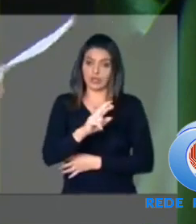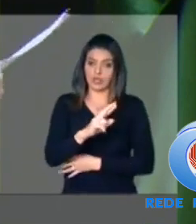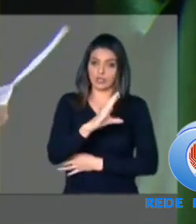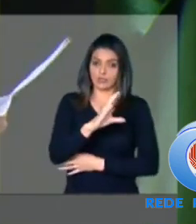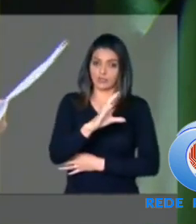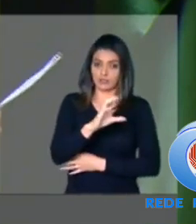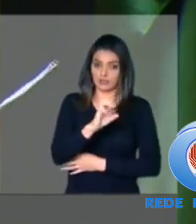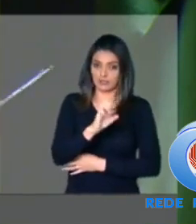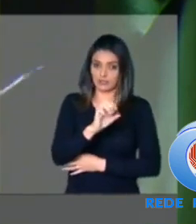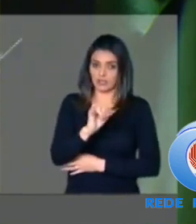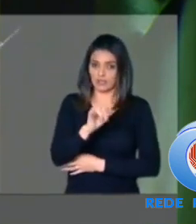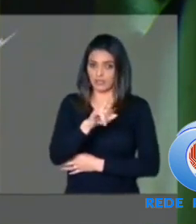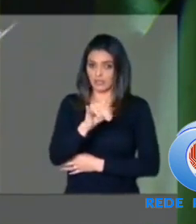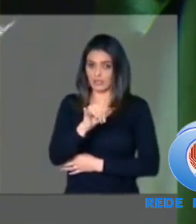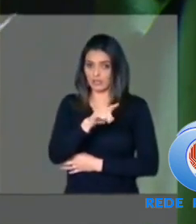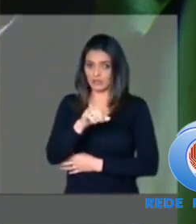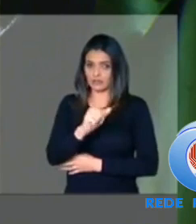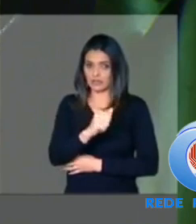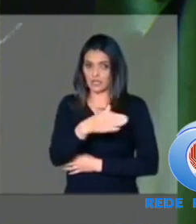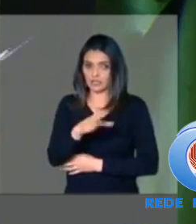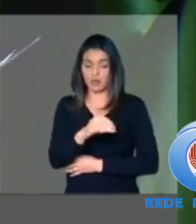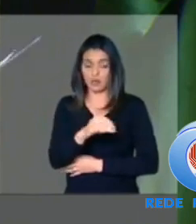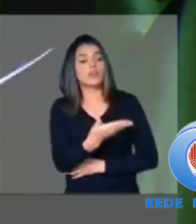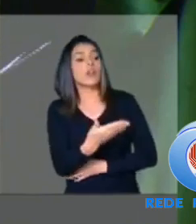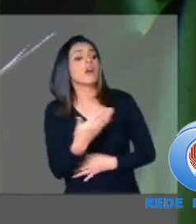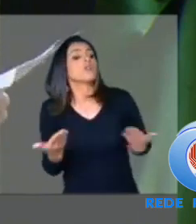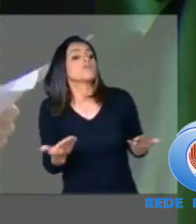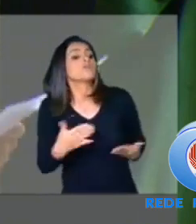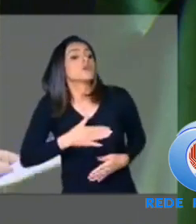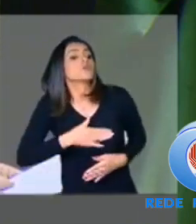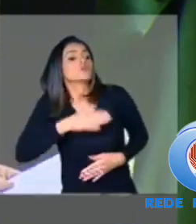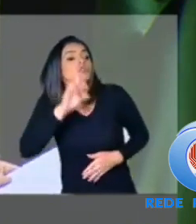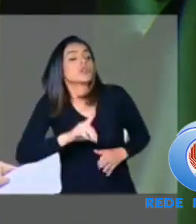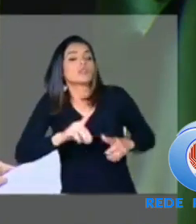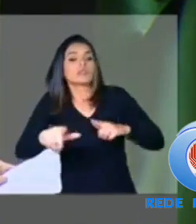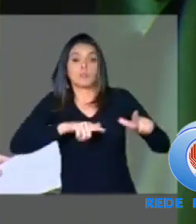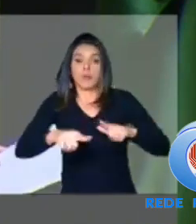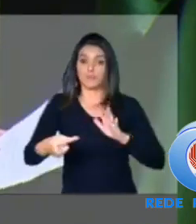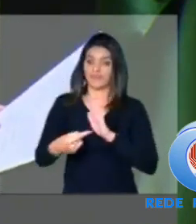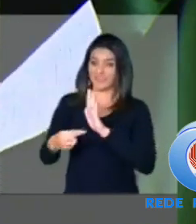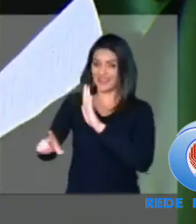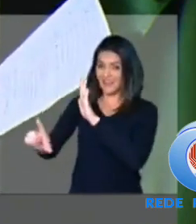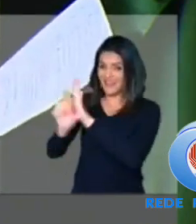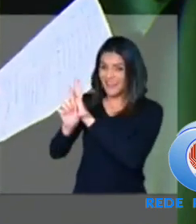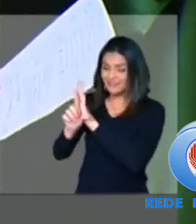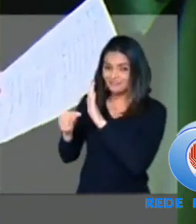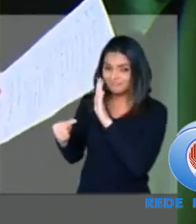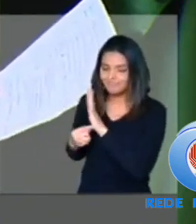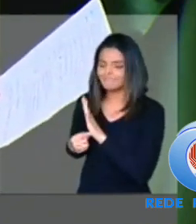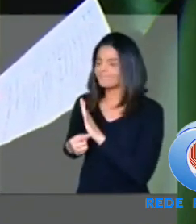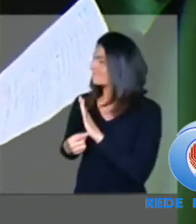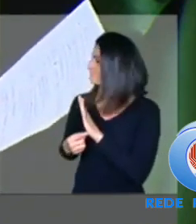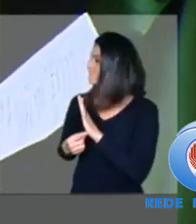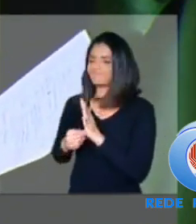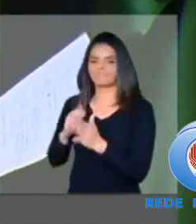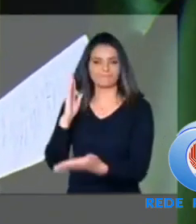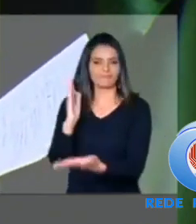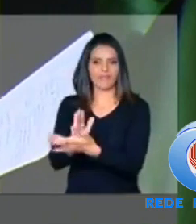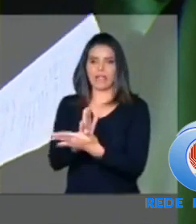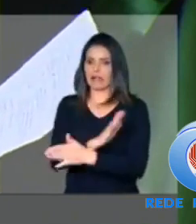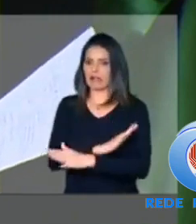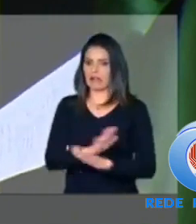o seu direito ao trabalho, pois aqui nesta lei que chamam de liberdade econômica termina este